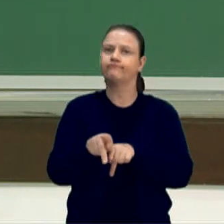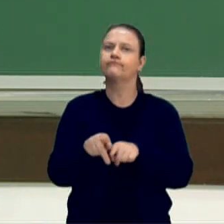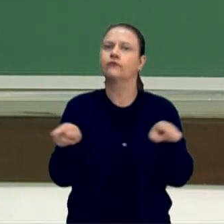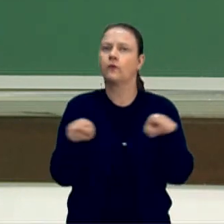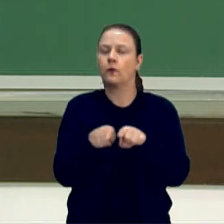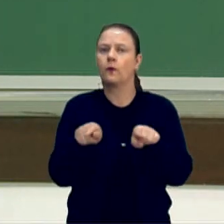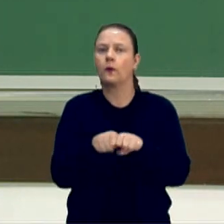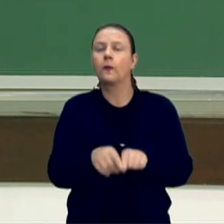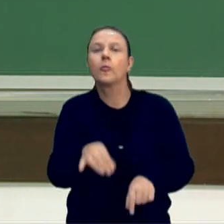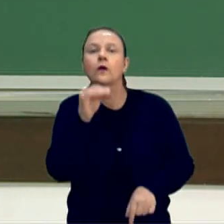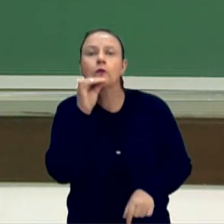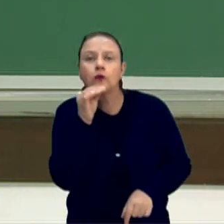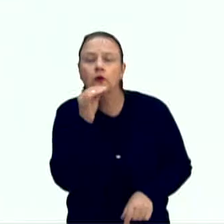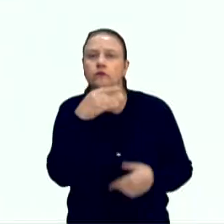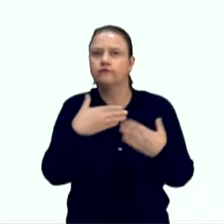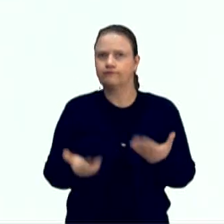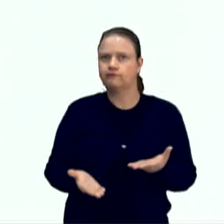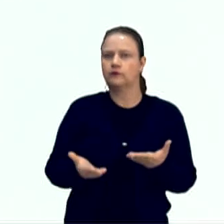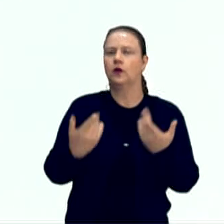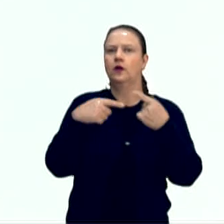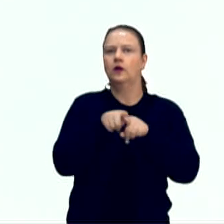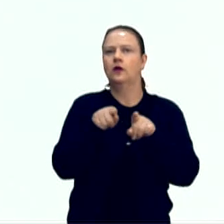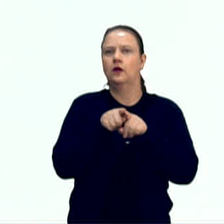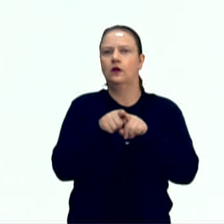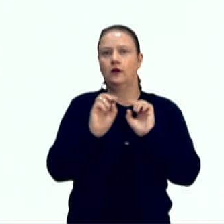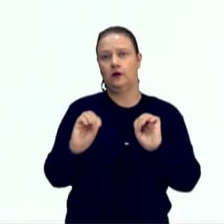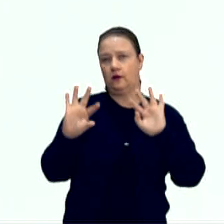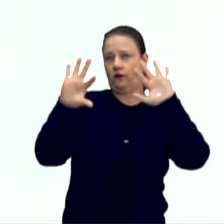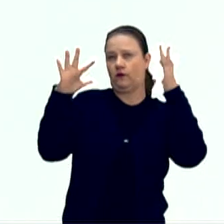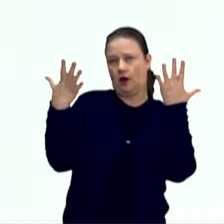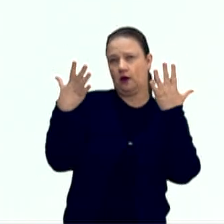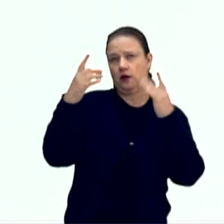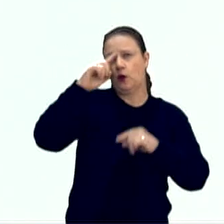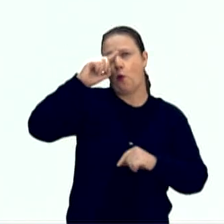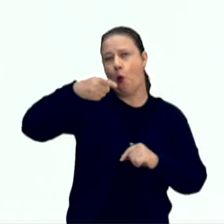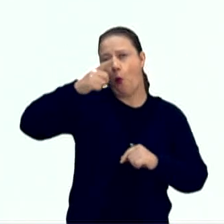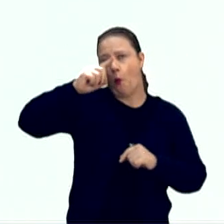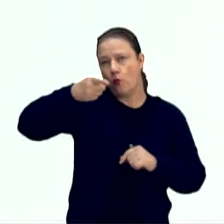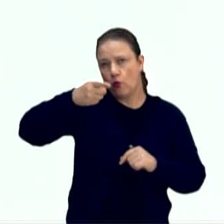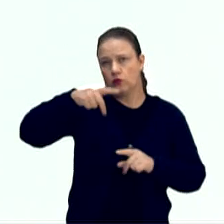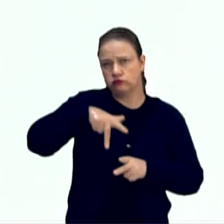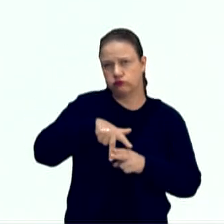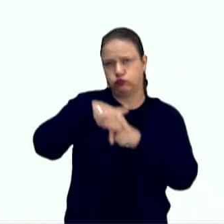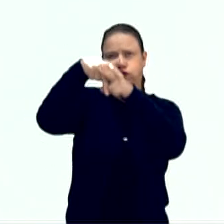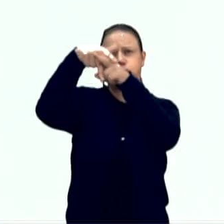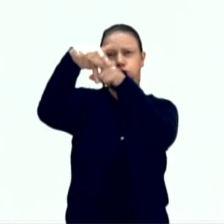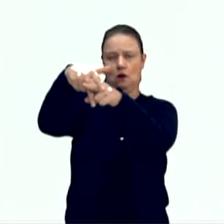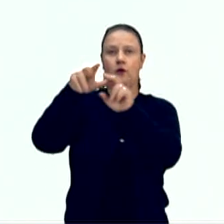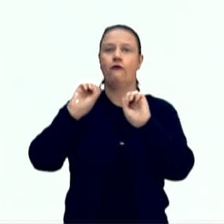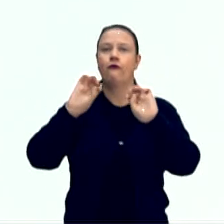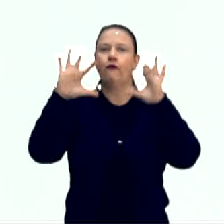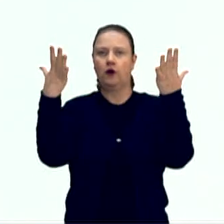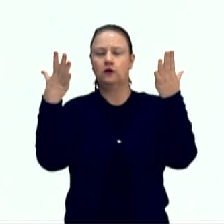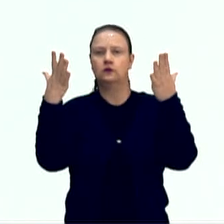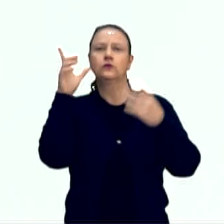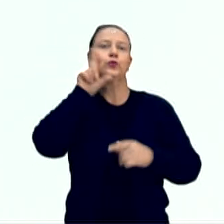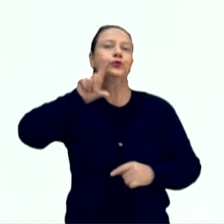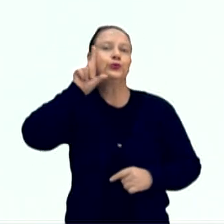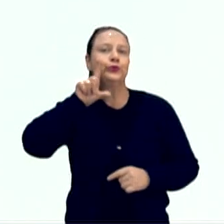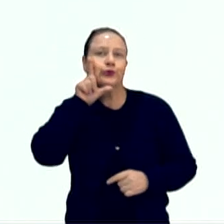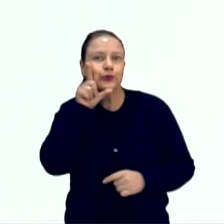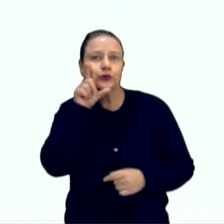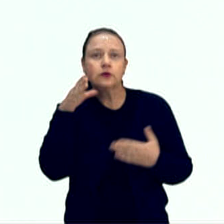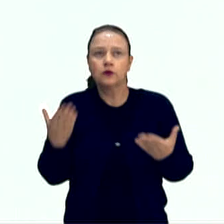povos. Como, por exemplo, aí a questão da festa de Halloween, né, que seria a festa das bruxas, muito comum num